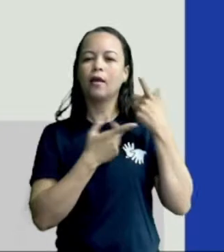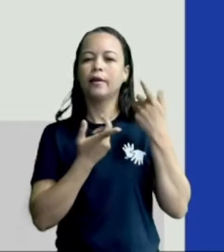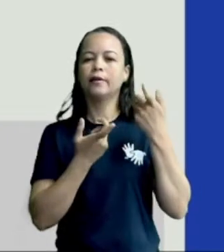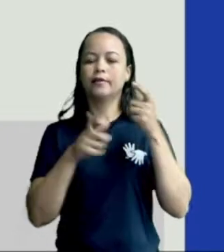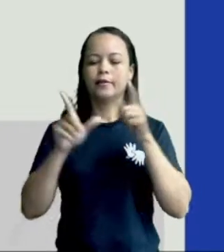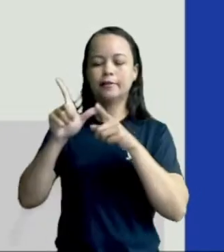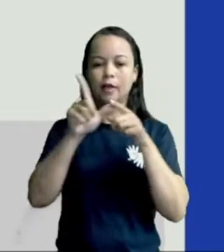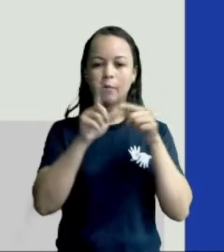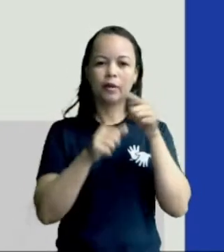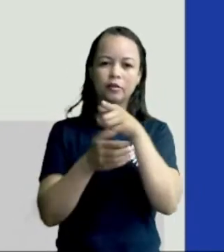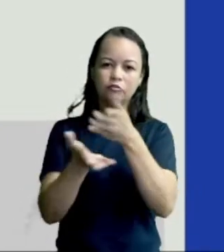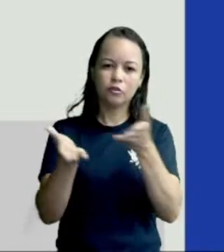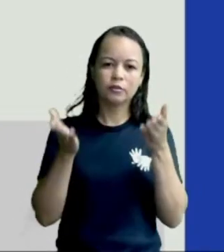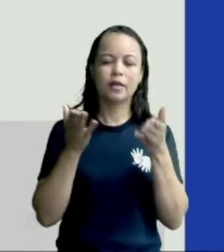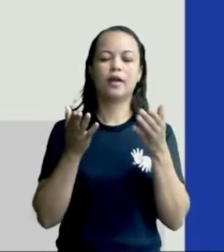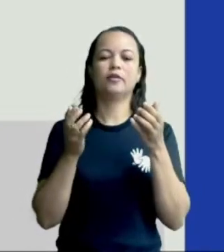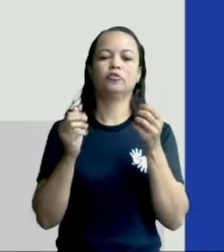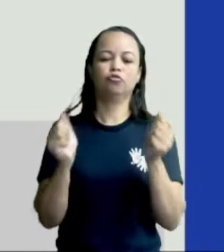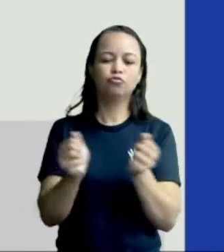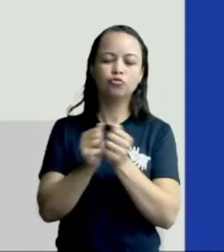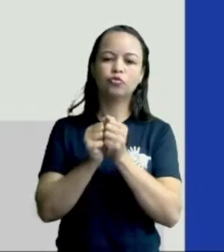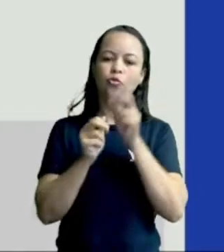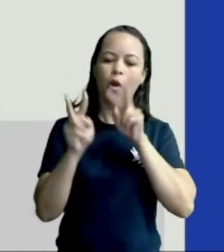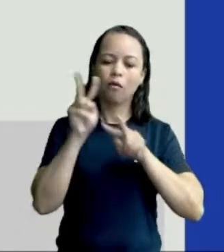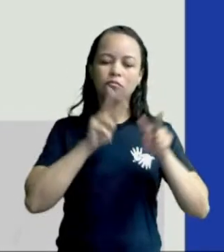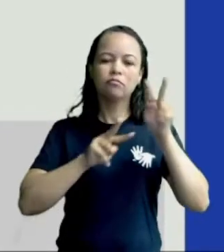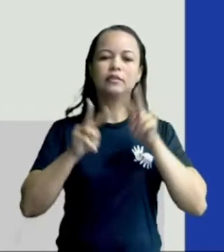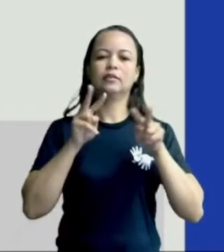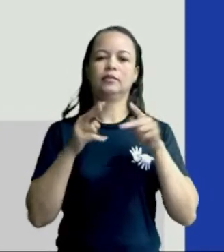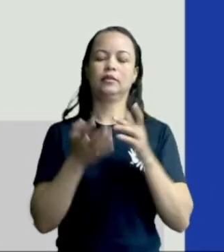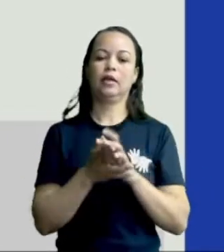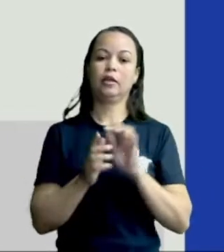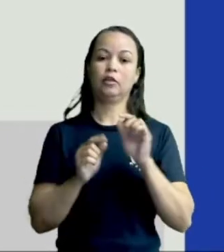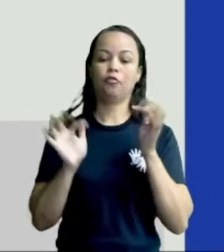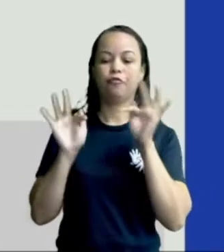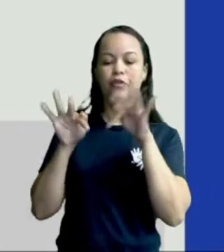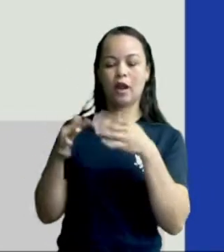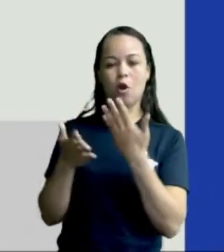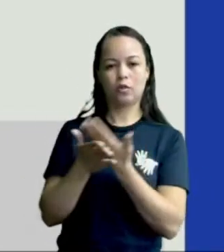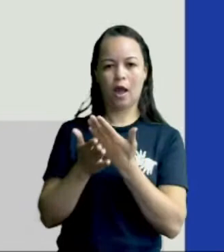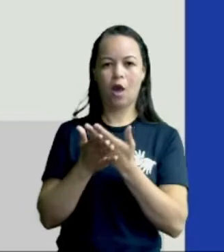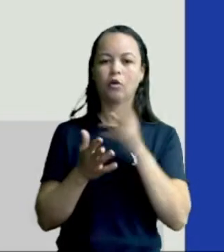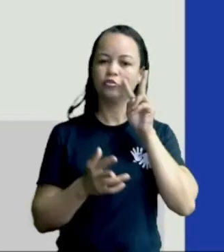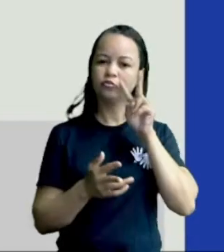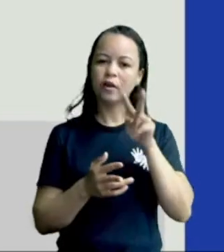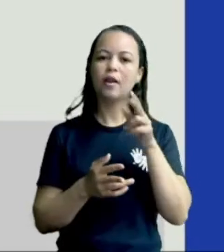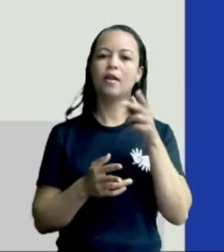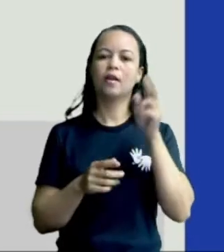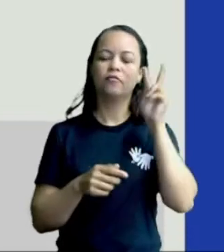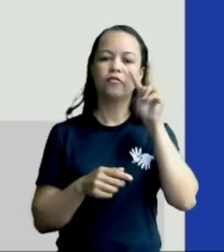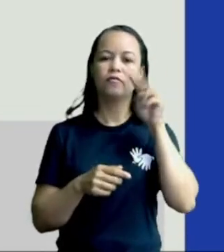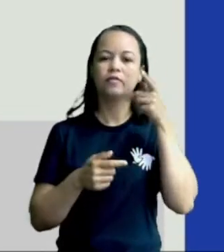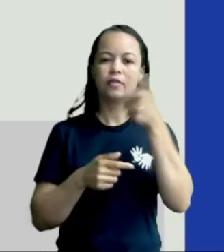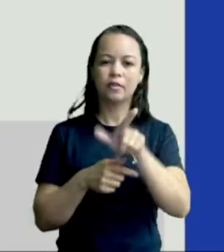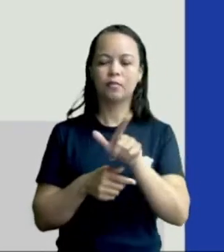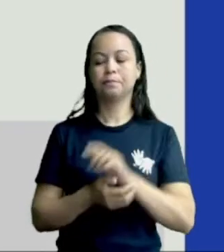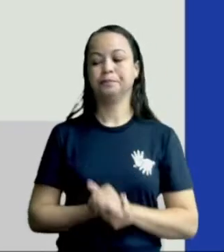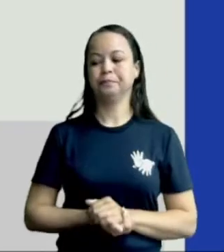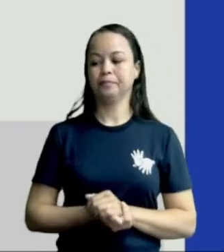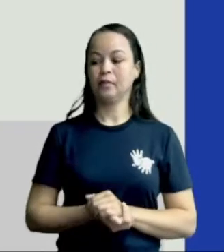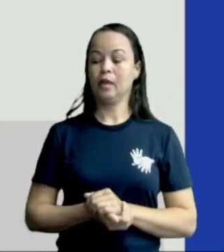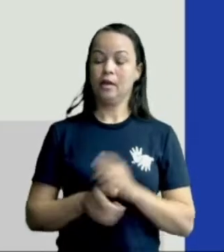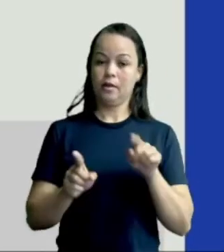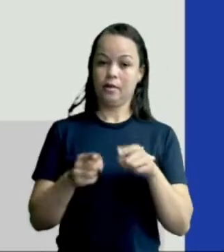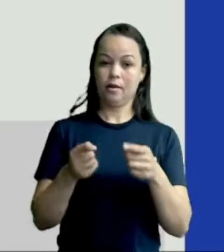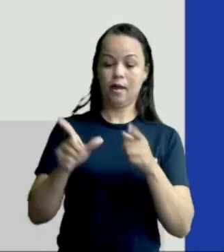vocês aí acompanharem e cantarem. No final da aula a gente vai recordar esse hino novamente. E a letra, mais uma vez, ó, falando para